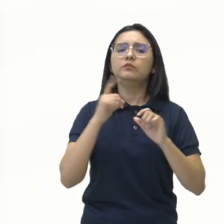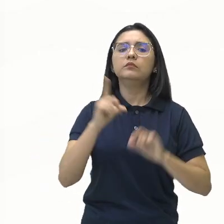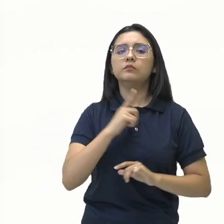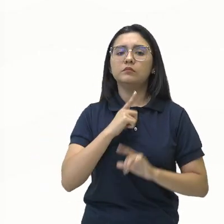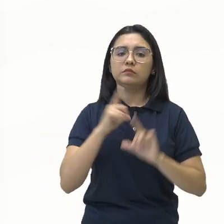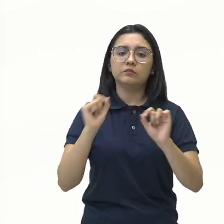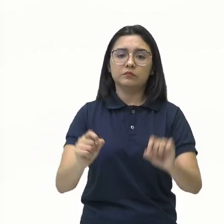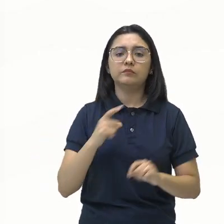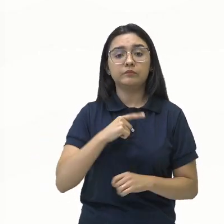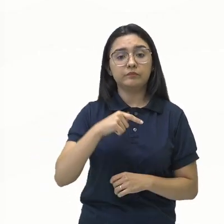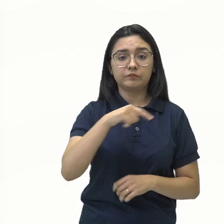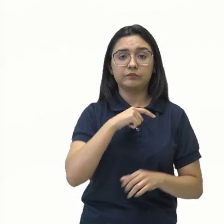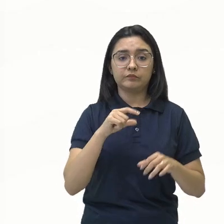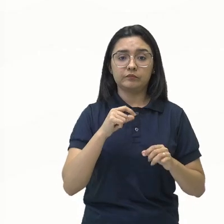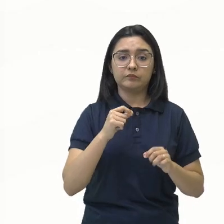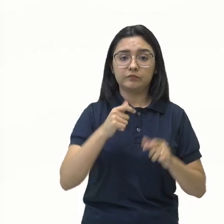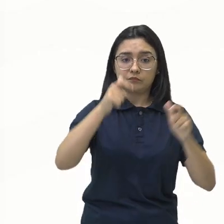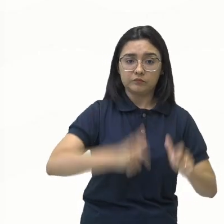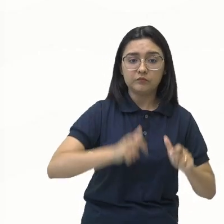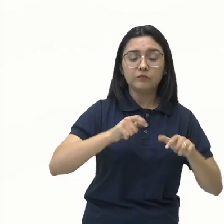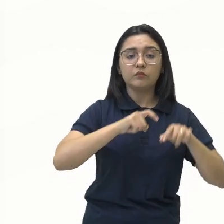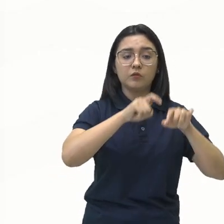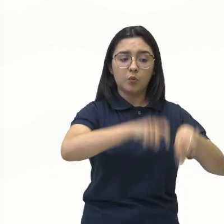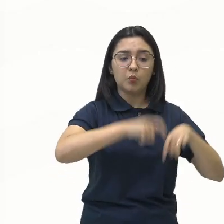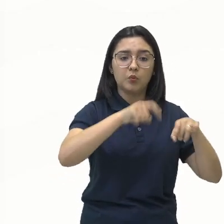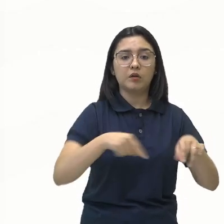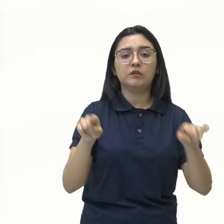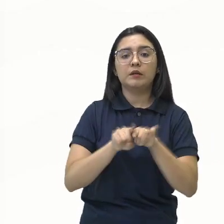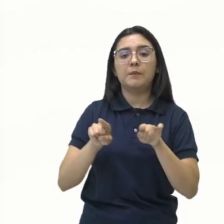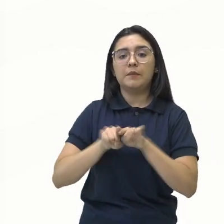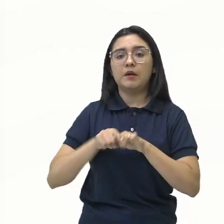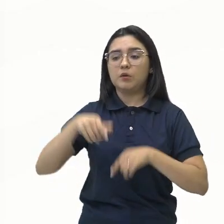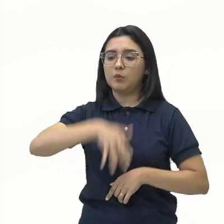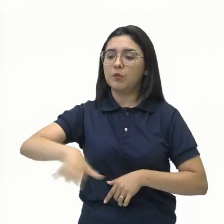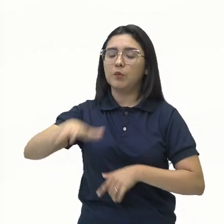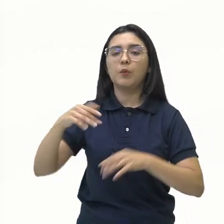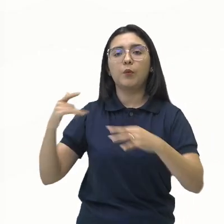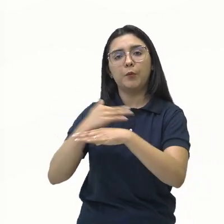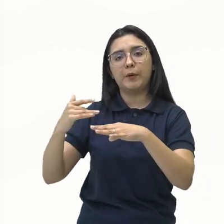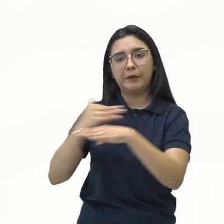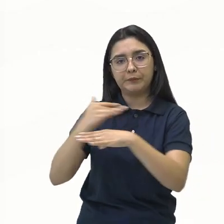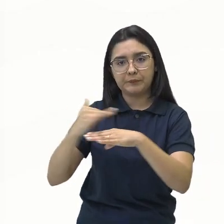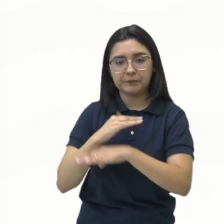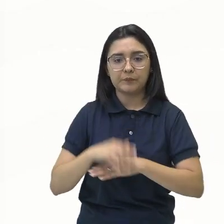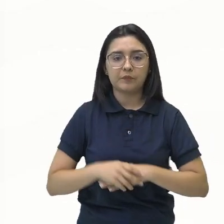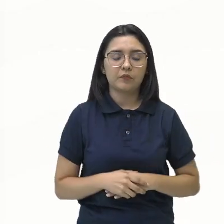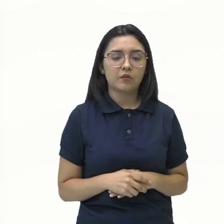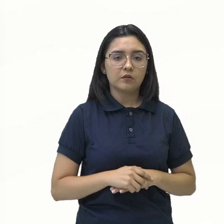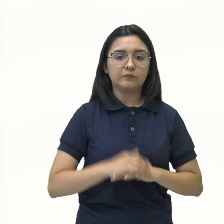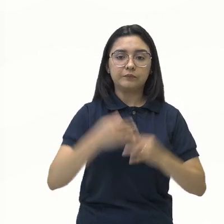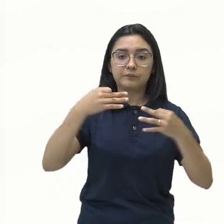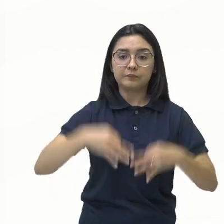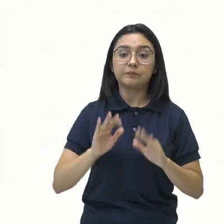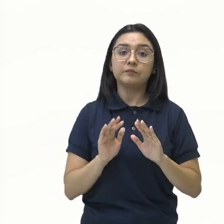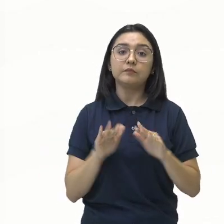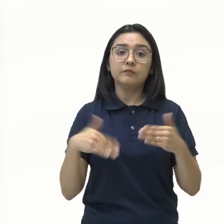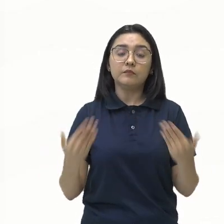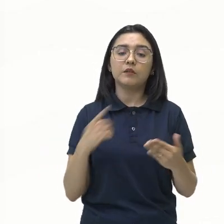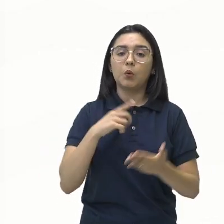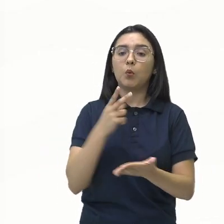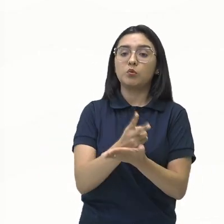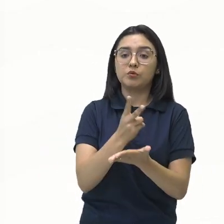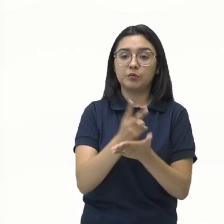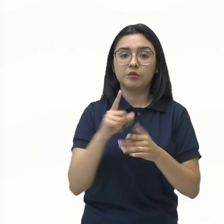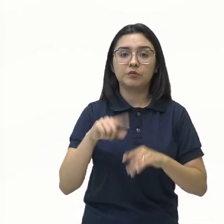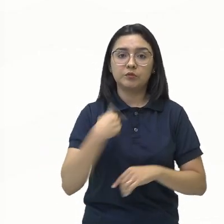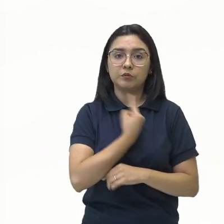construção de dois espaços, o espaço rural e o chamado espaço urbano, certo? Bem, dando